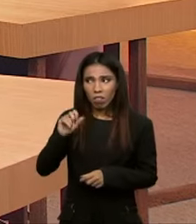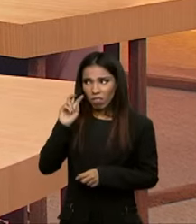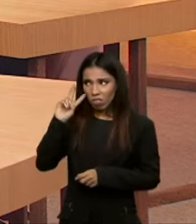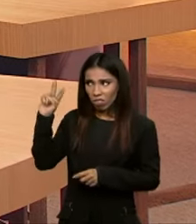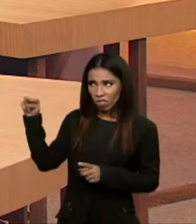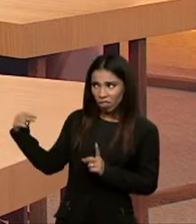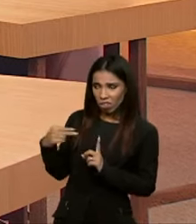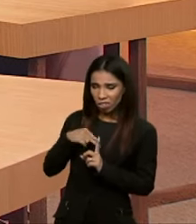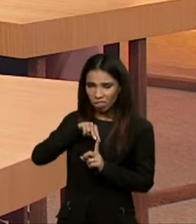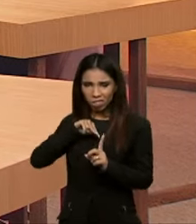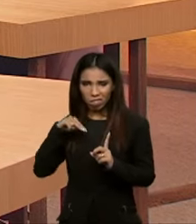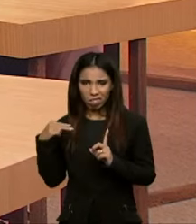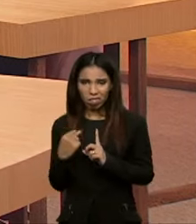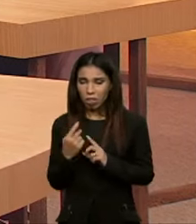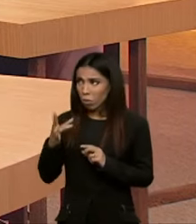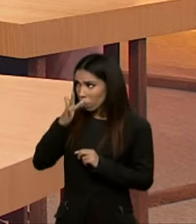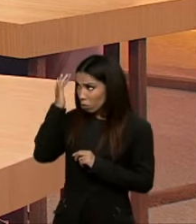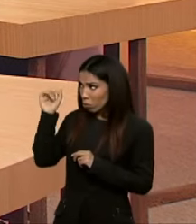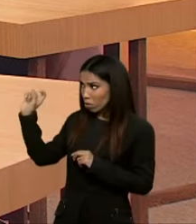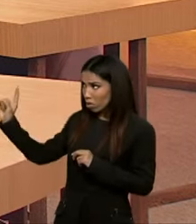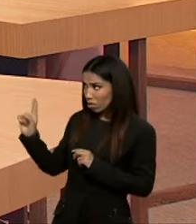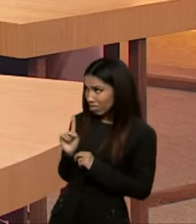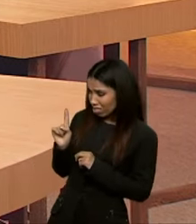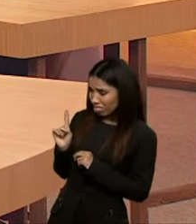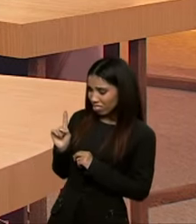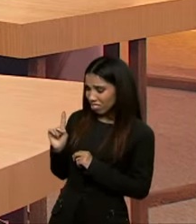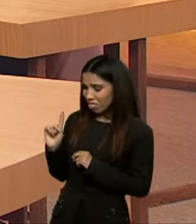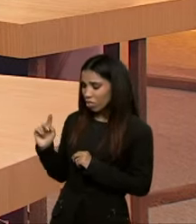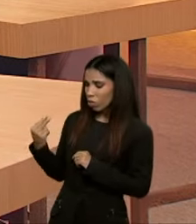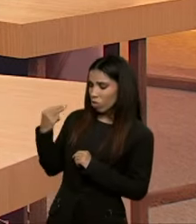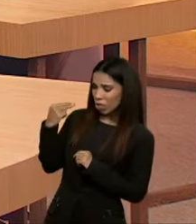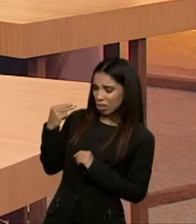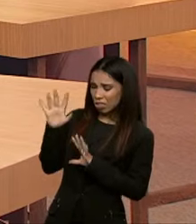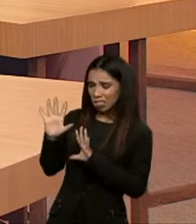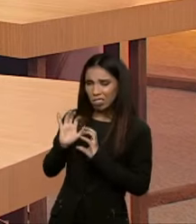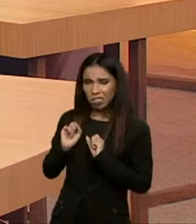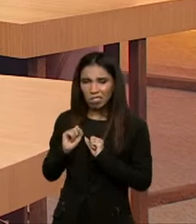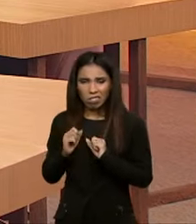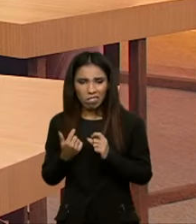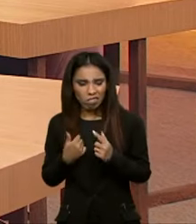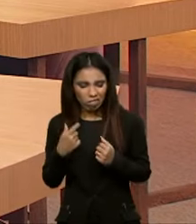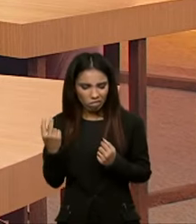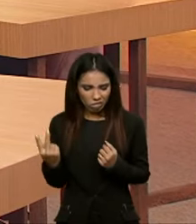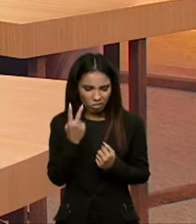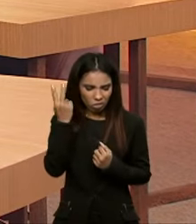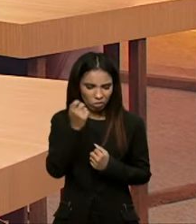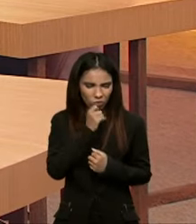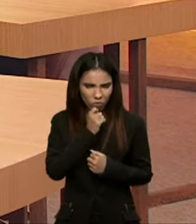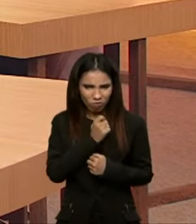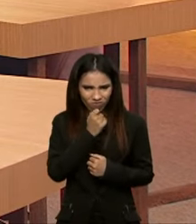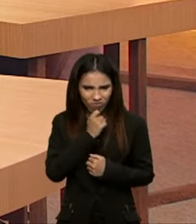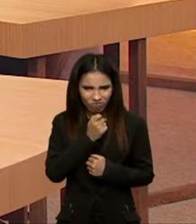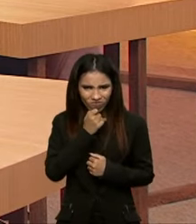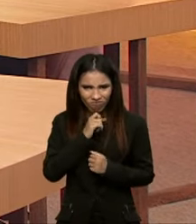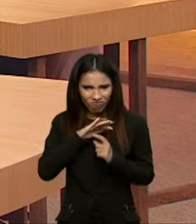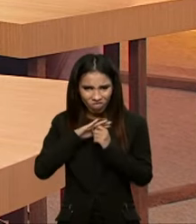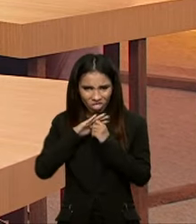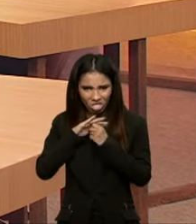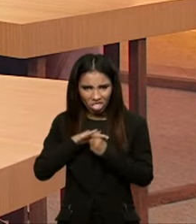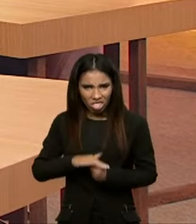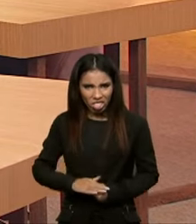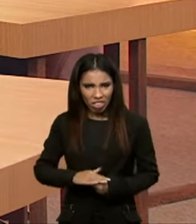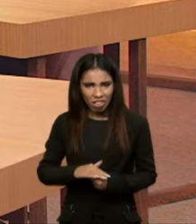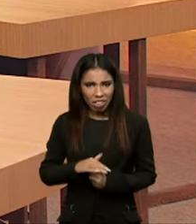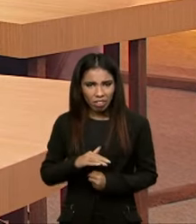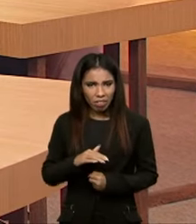vai ver pela reação do outro, tudo que é preciso para ela ter certeza de que ela não tem valor. Estou amando o dedinho que aparece quando